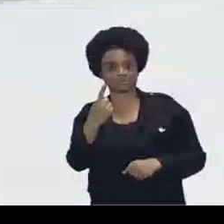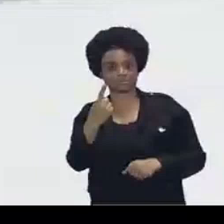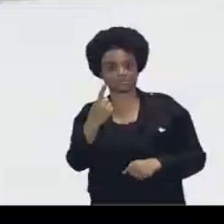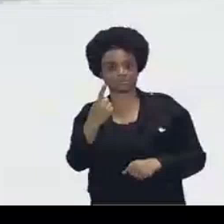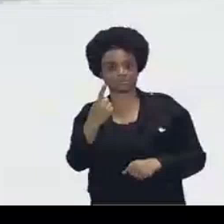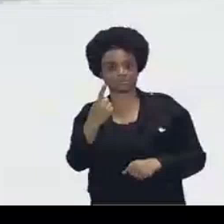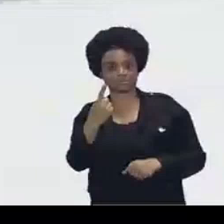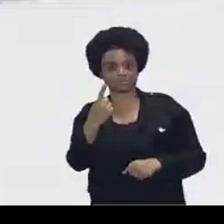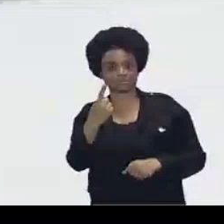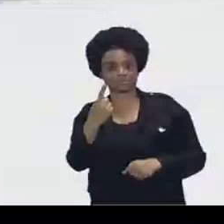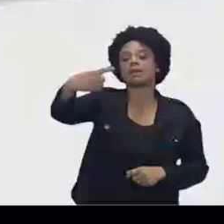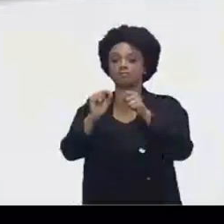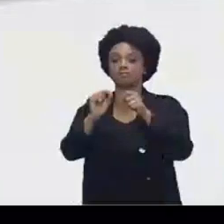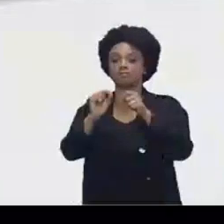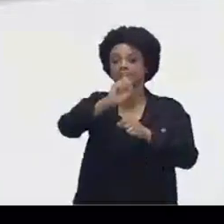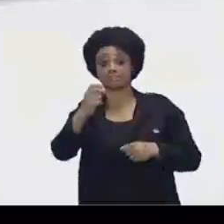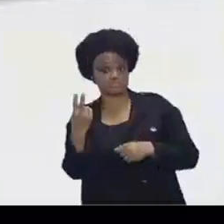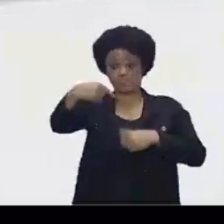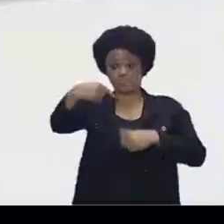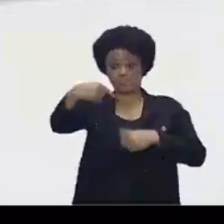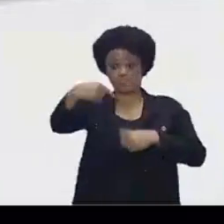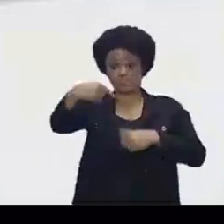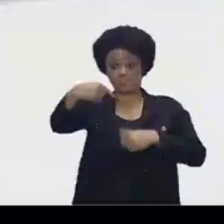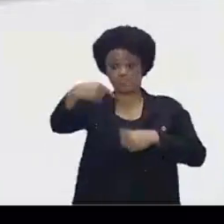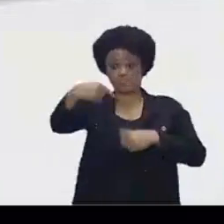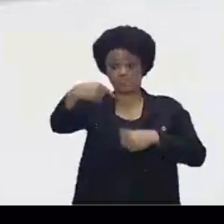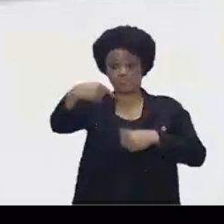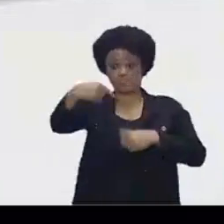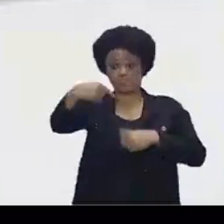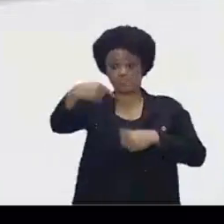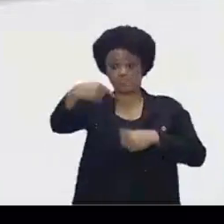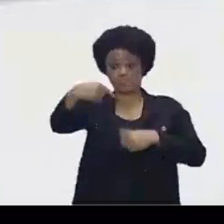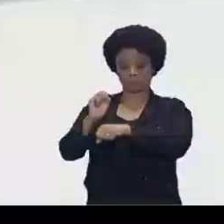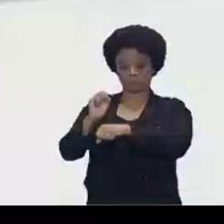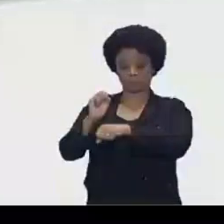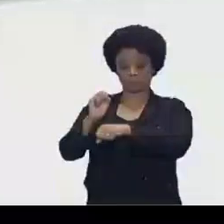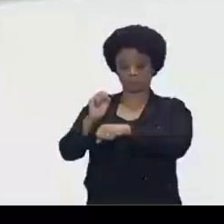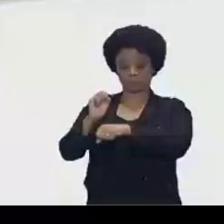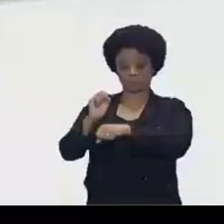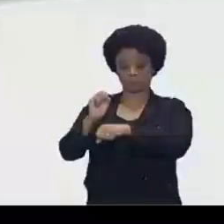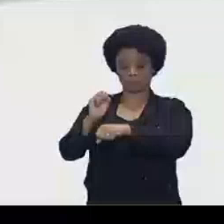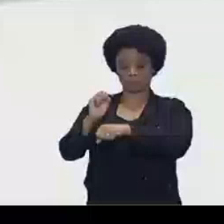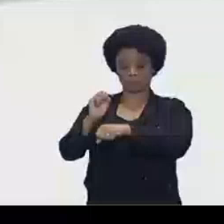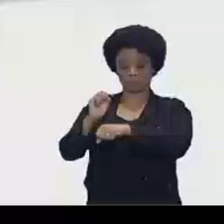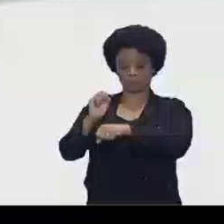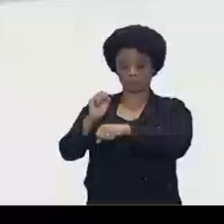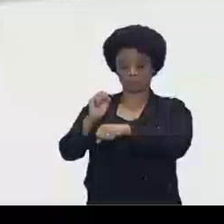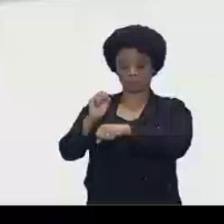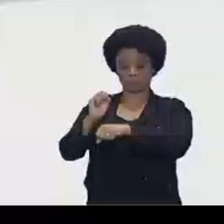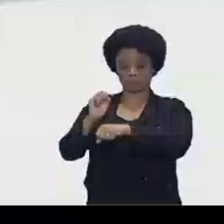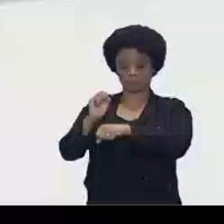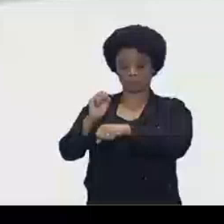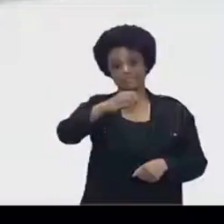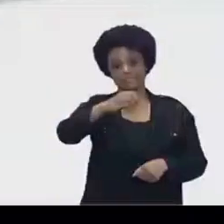de S0, S2, e depois eu tirei a medida de S0, S3 e S0,